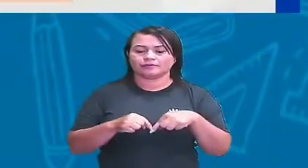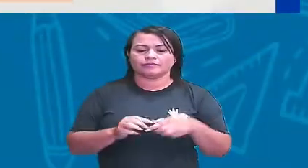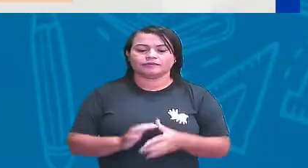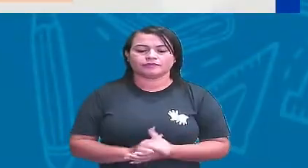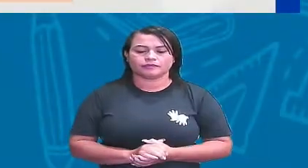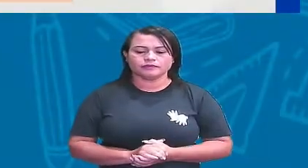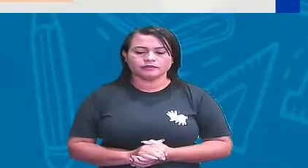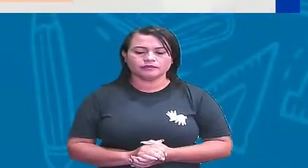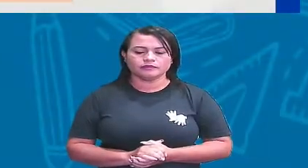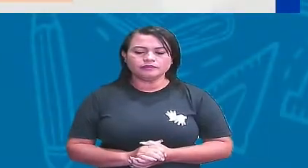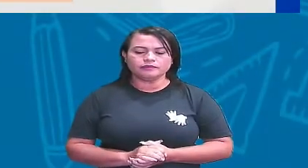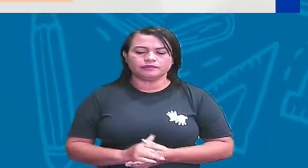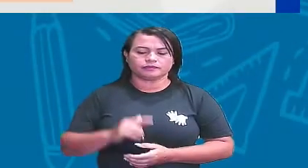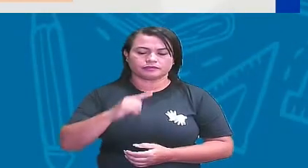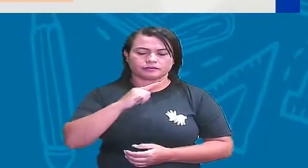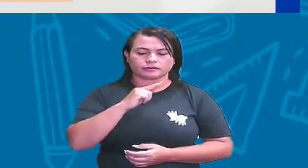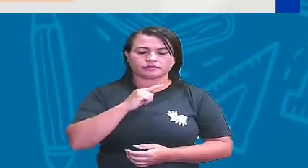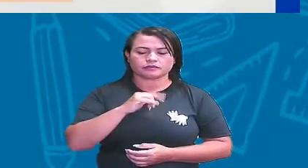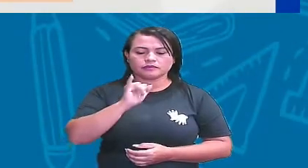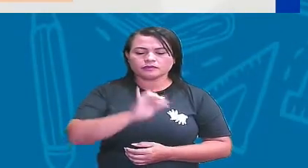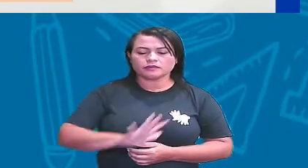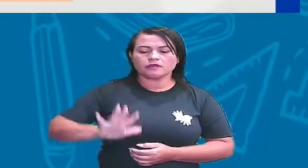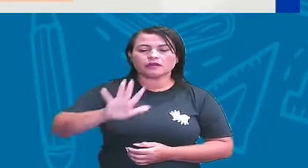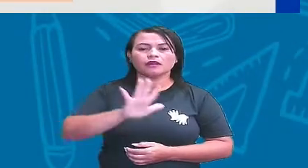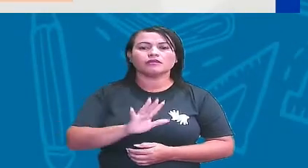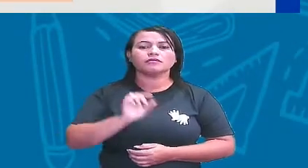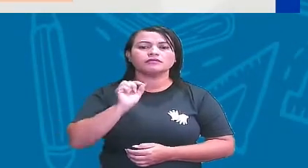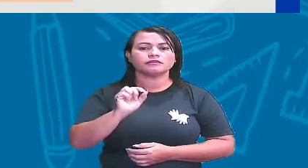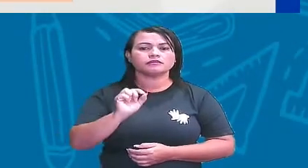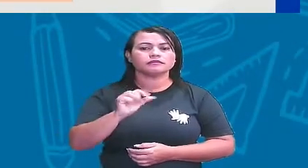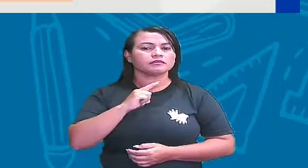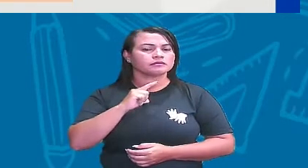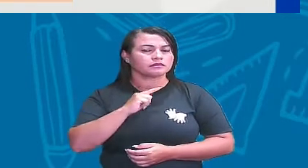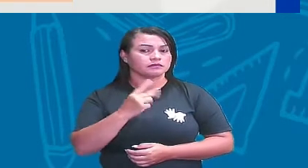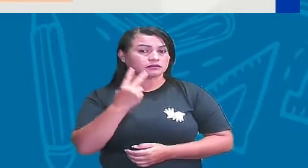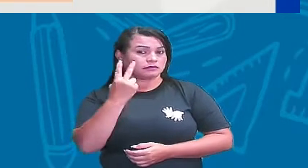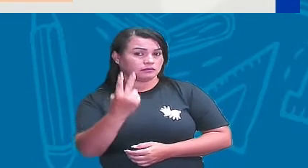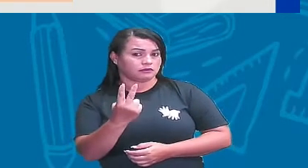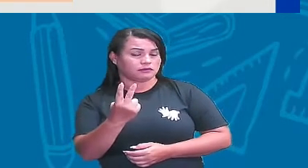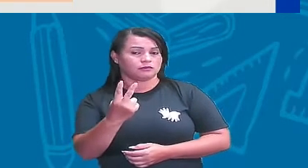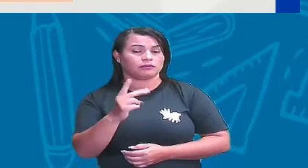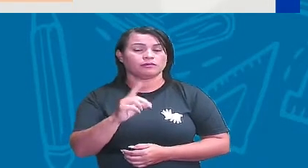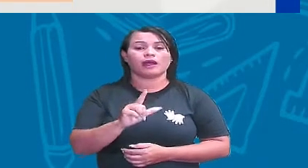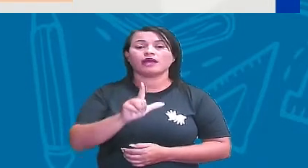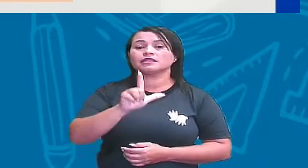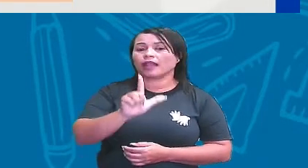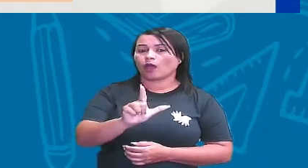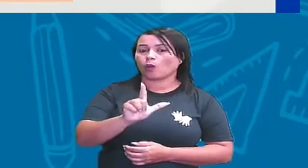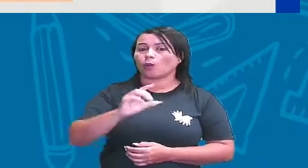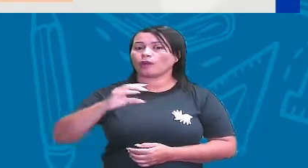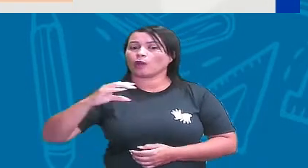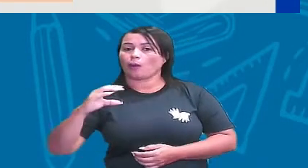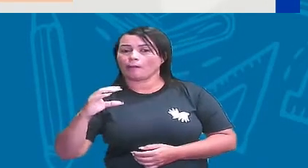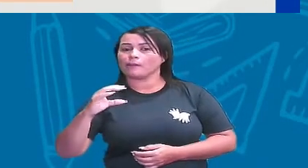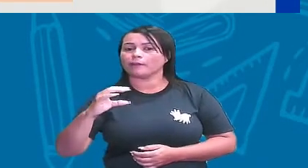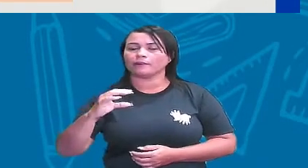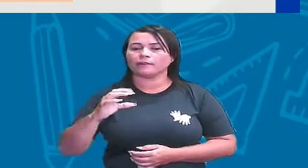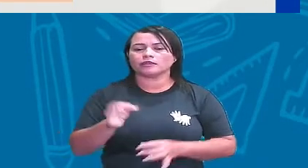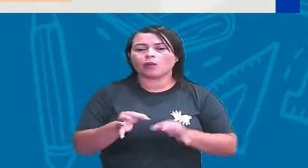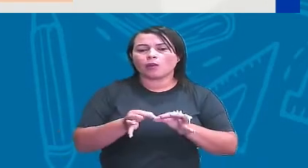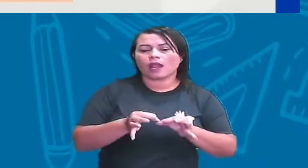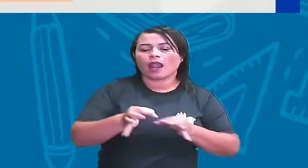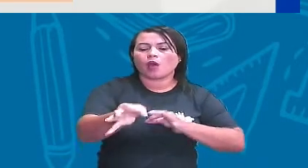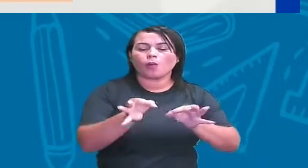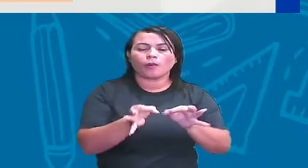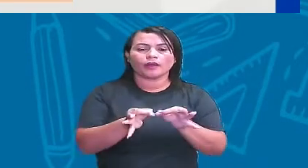As figuras geométricas planas possuem duas dimensões, largura e comprimento. Então, sempre se ligar